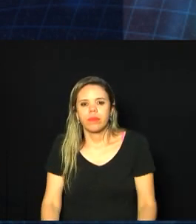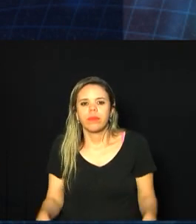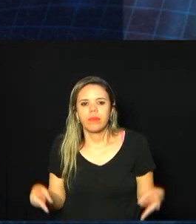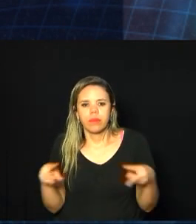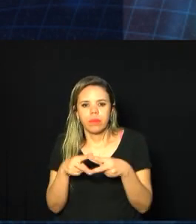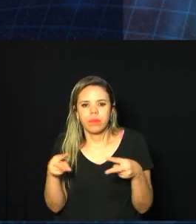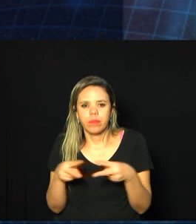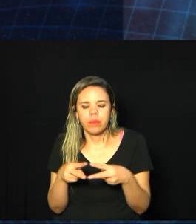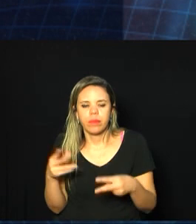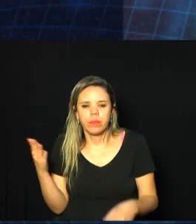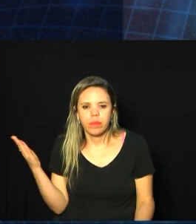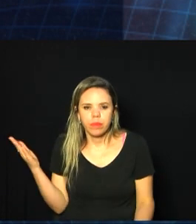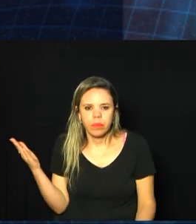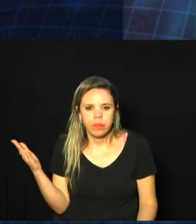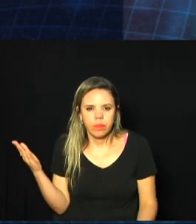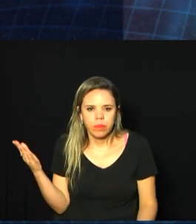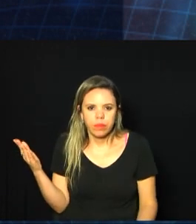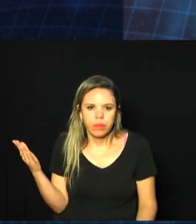23.874, Paulínia,